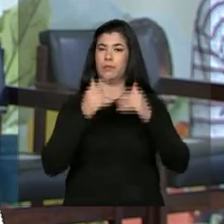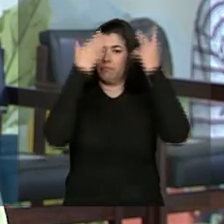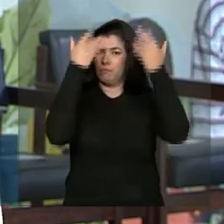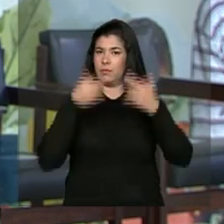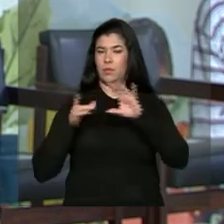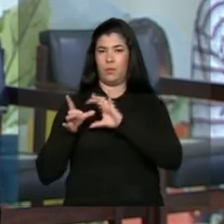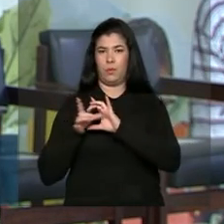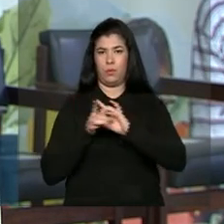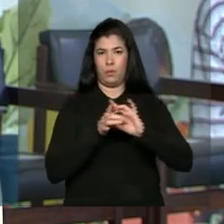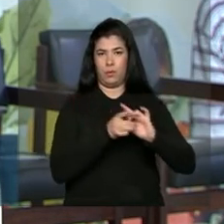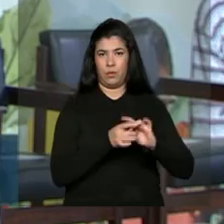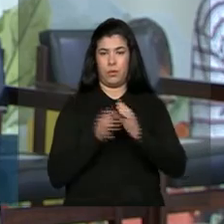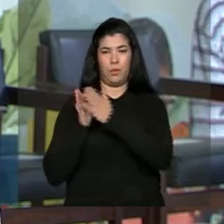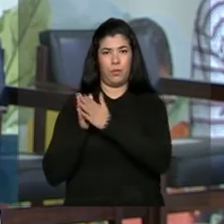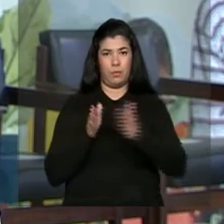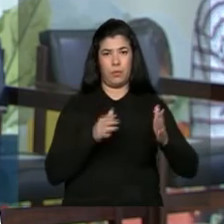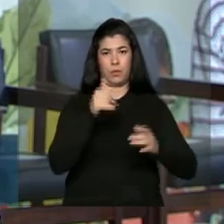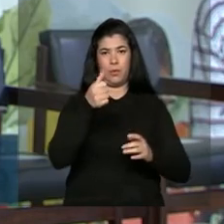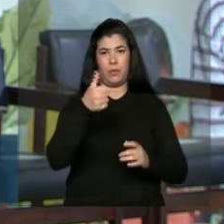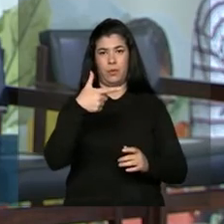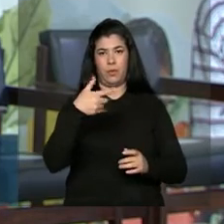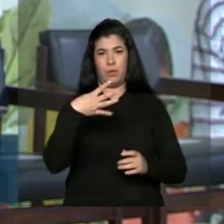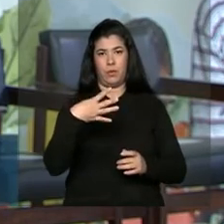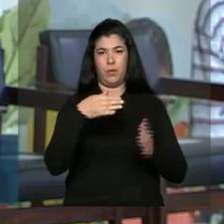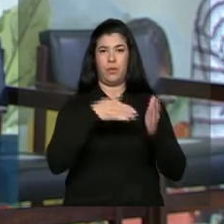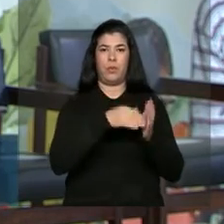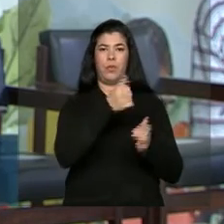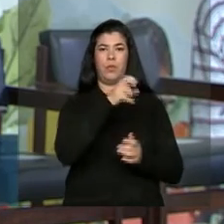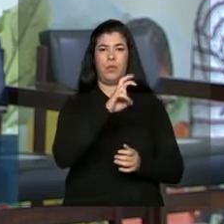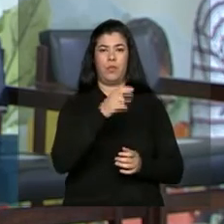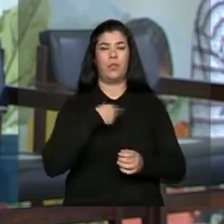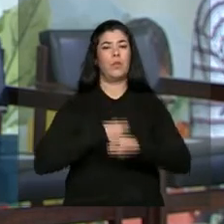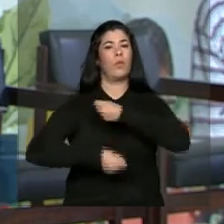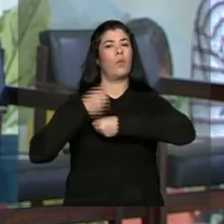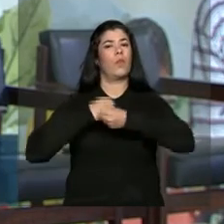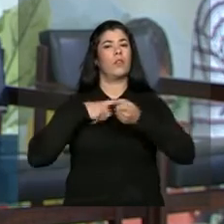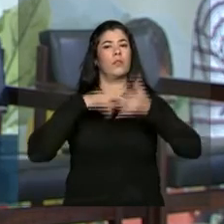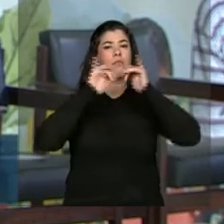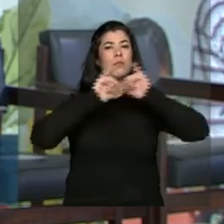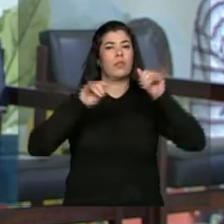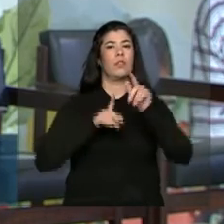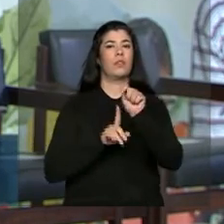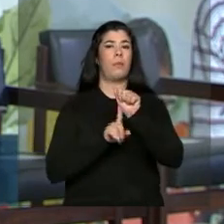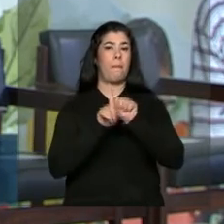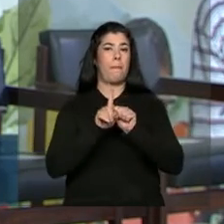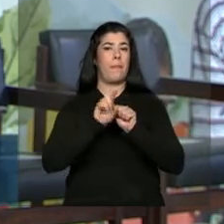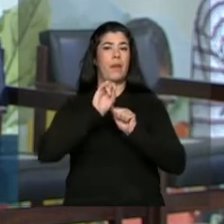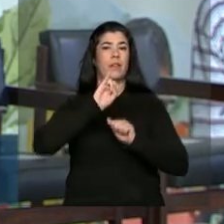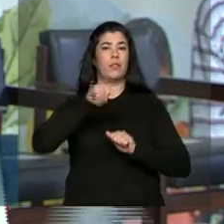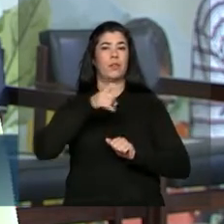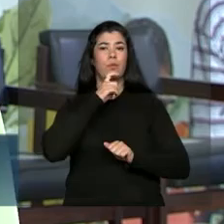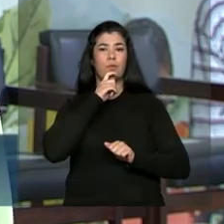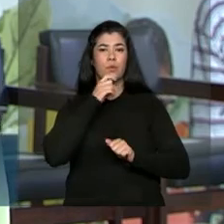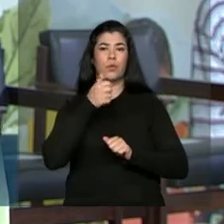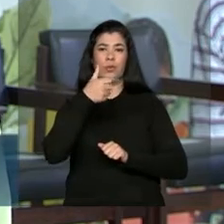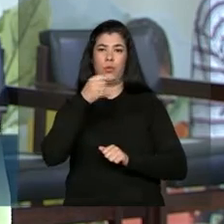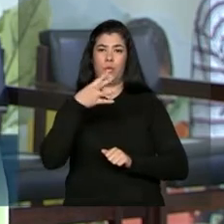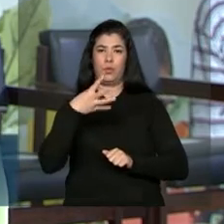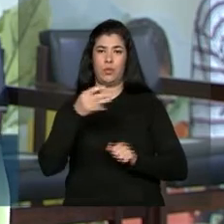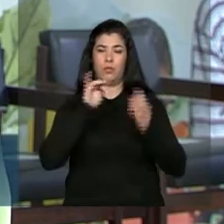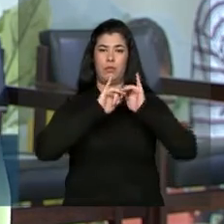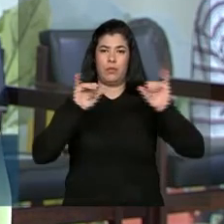o Plano Safra 2014-2015, lançado no ano passado, que começou em julho de 2014, está terminando